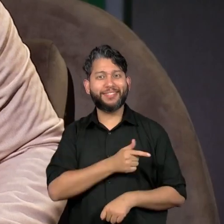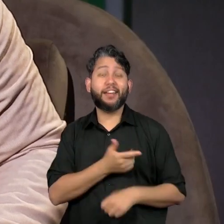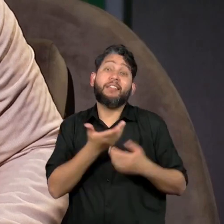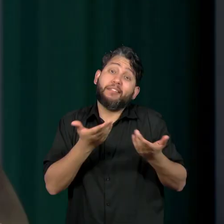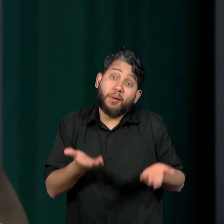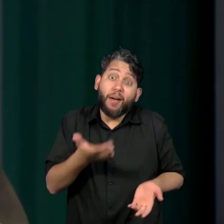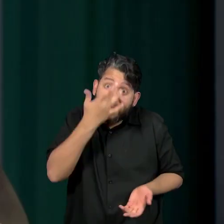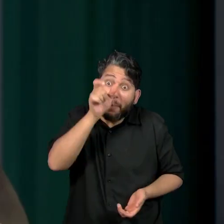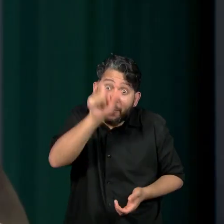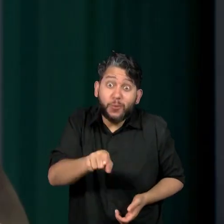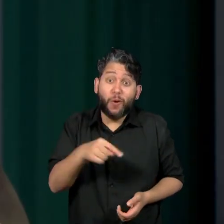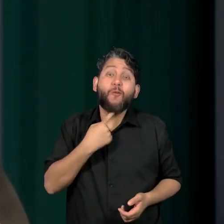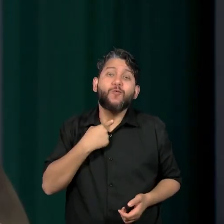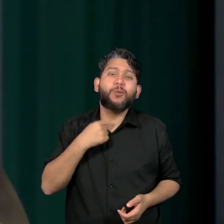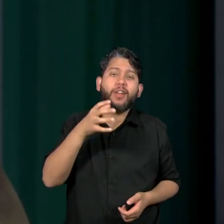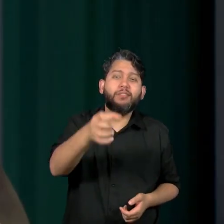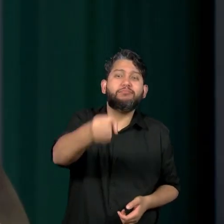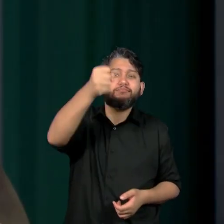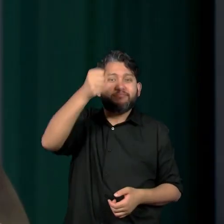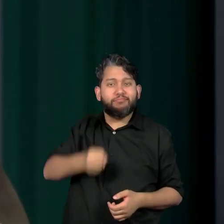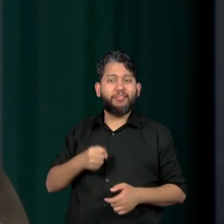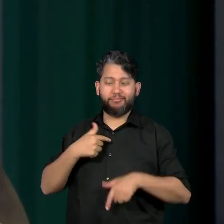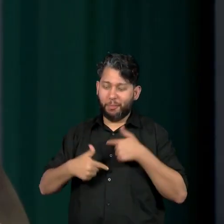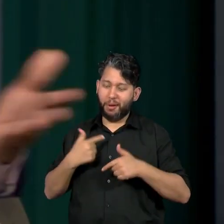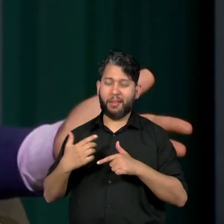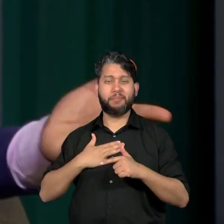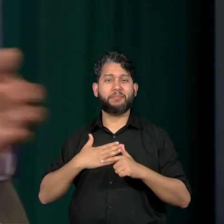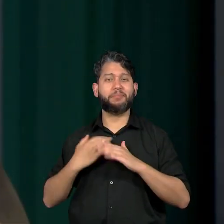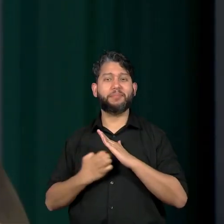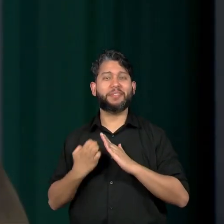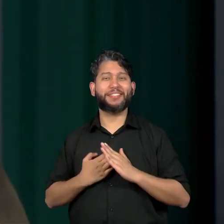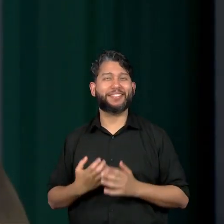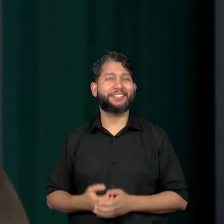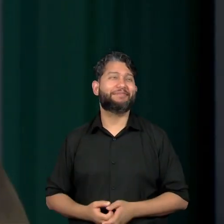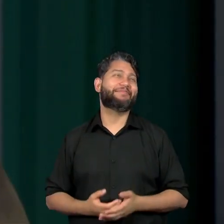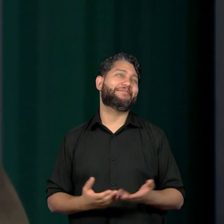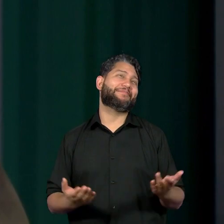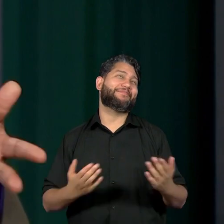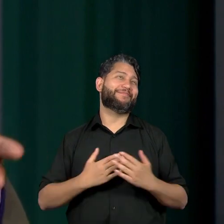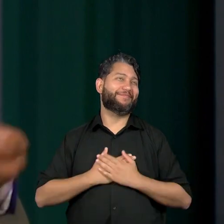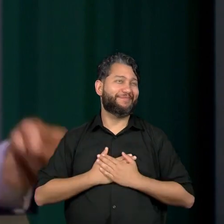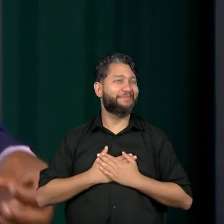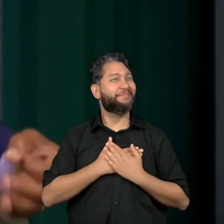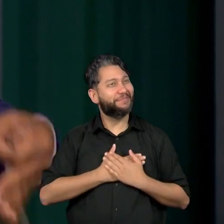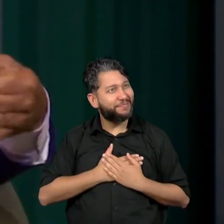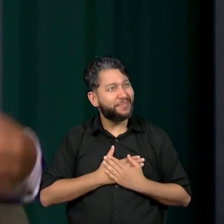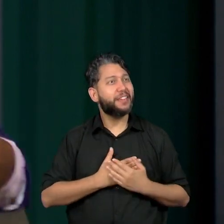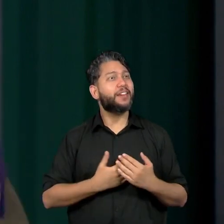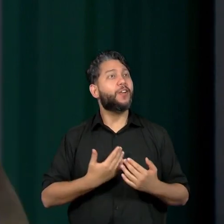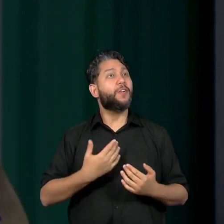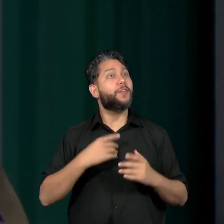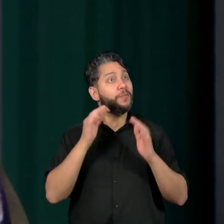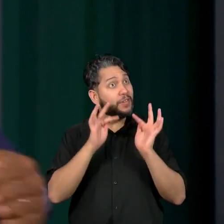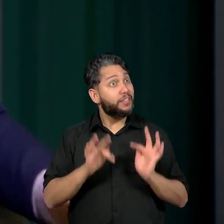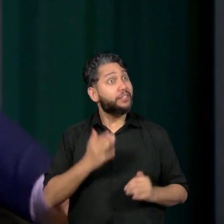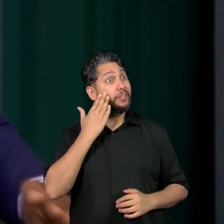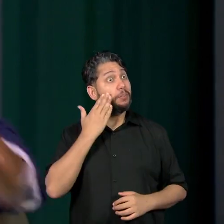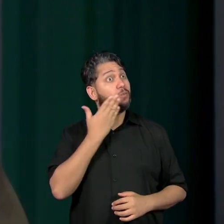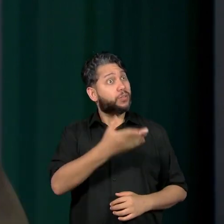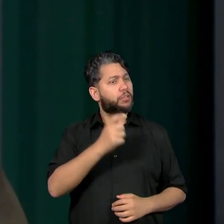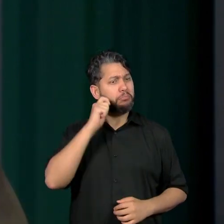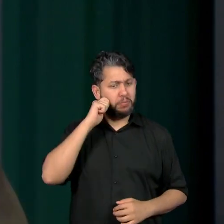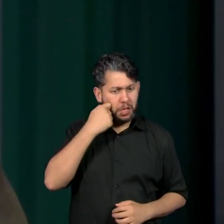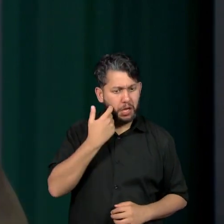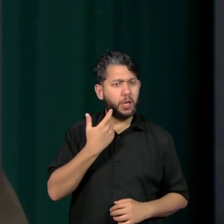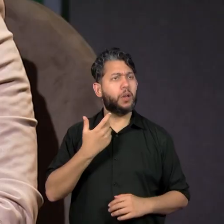trabalhando conosco. Olha, Alexandre, nós estamos muito satisfeitos de saber que você é um profissional negro,